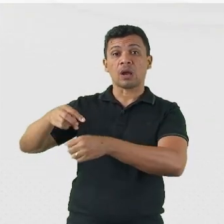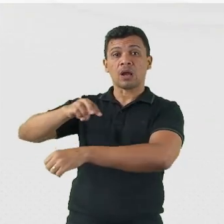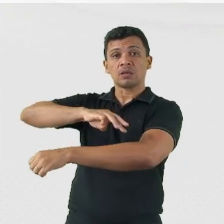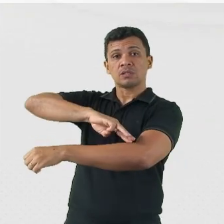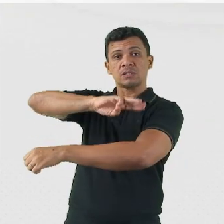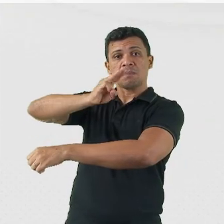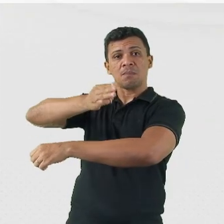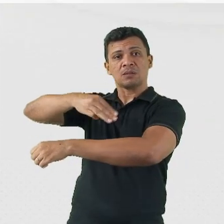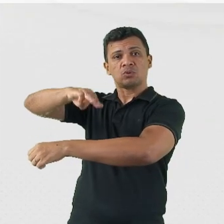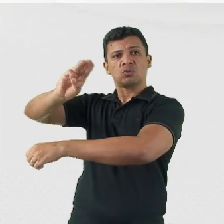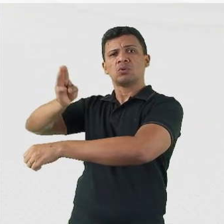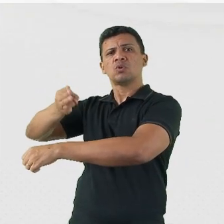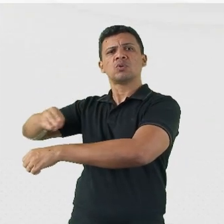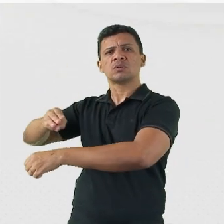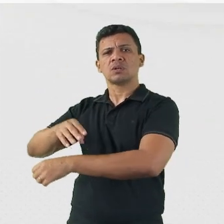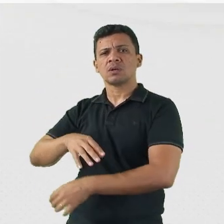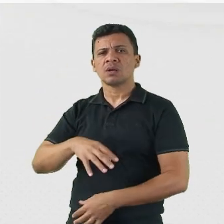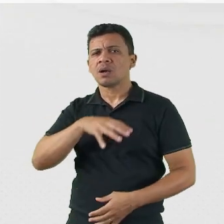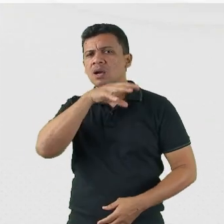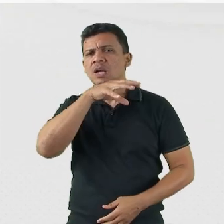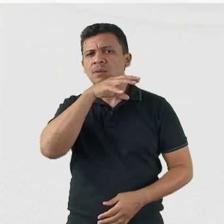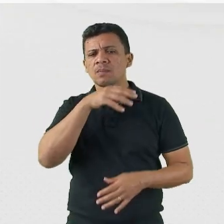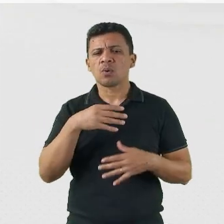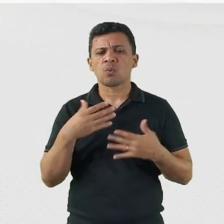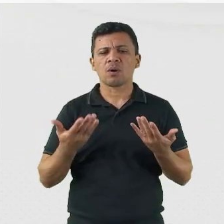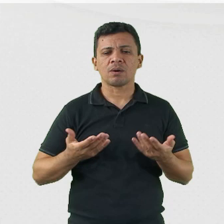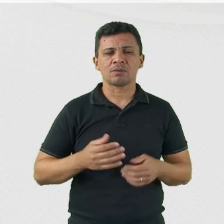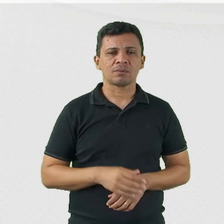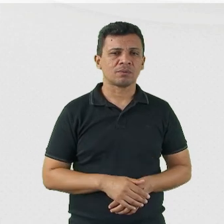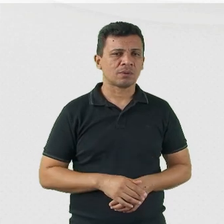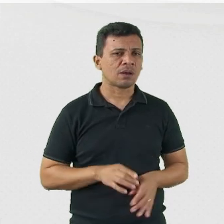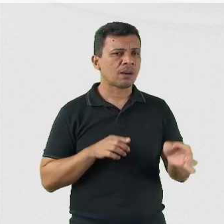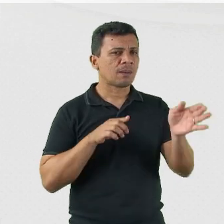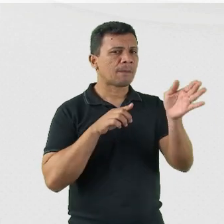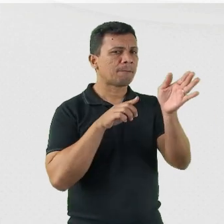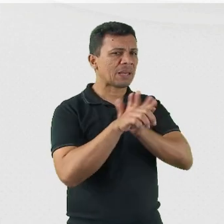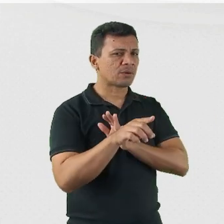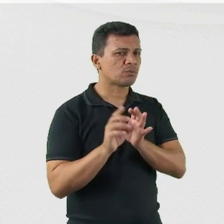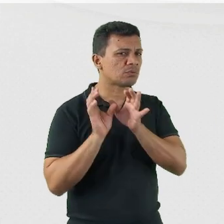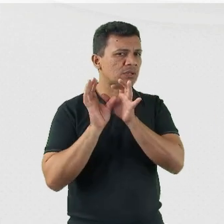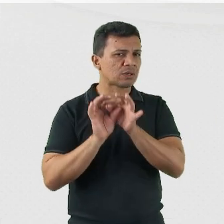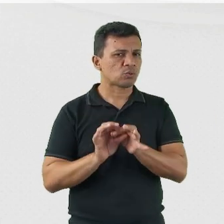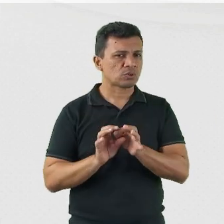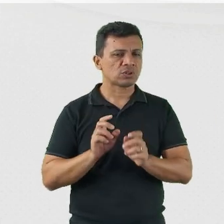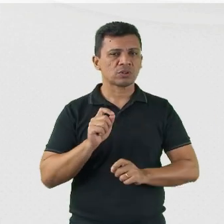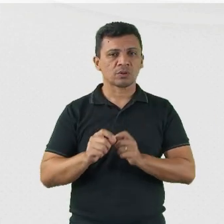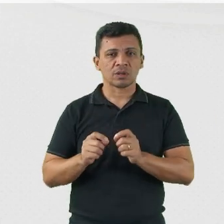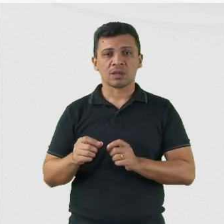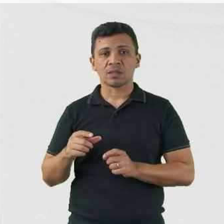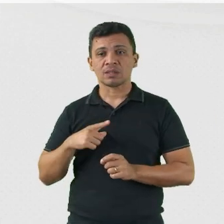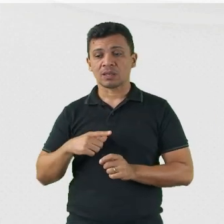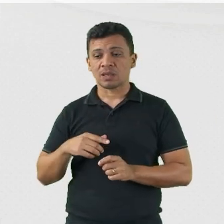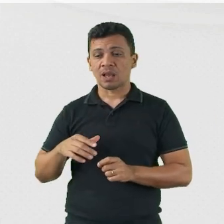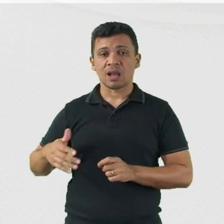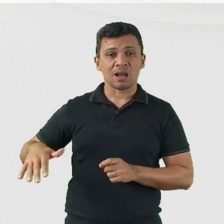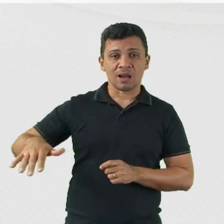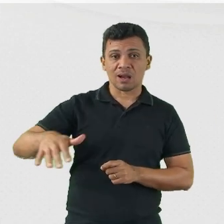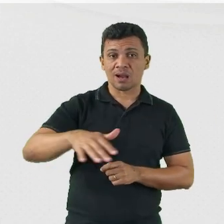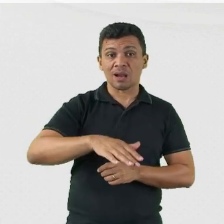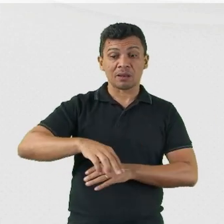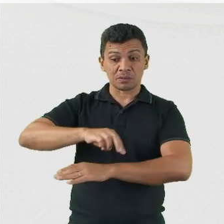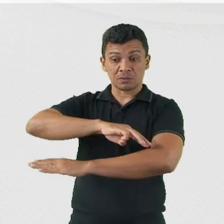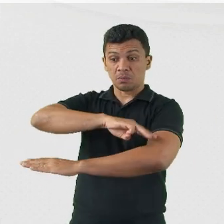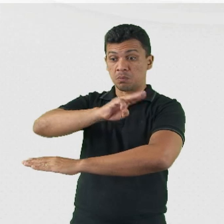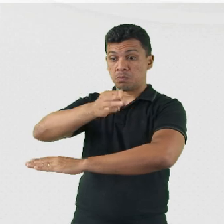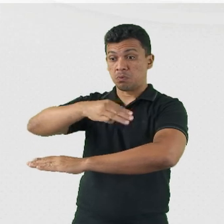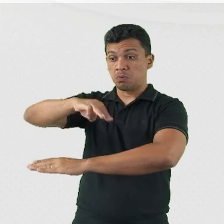aqui, a pergunta já nos deu vários contextos, está falando de deslocamento em áreas de difícil acesso, e aí eu